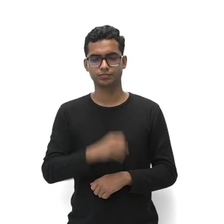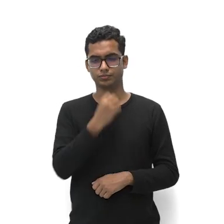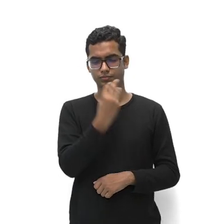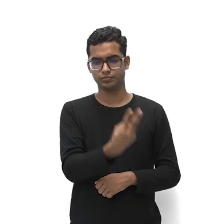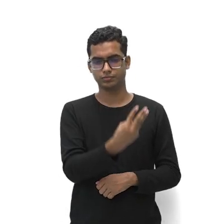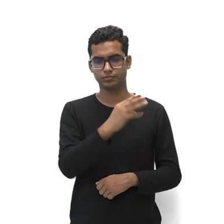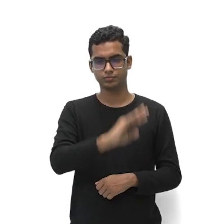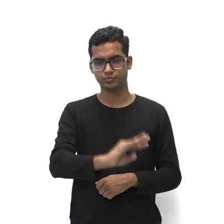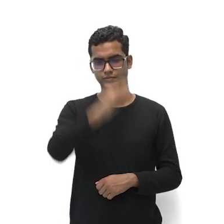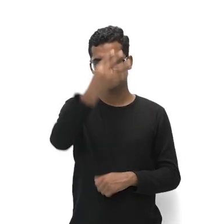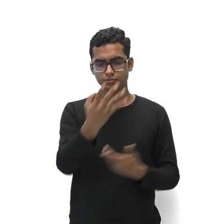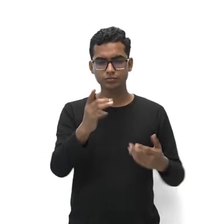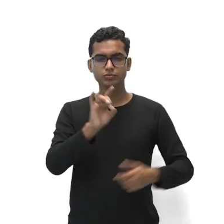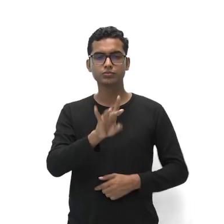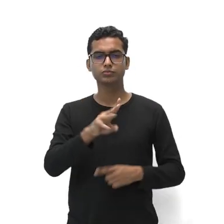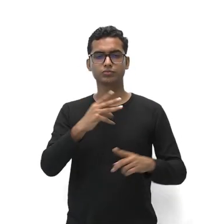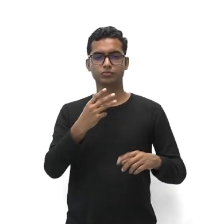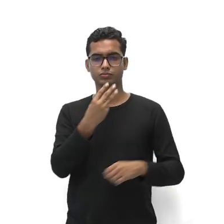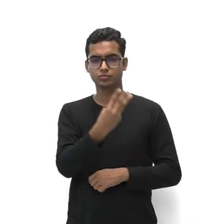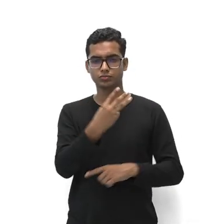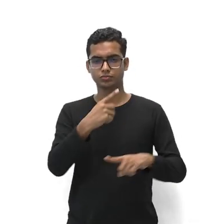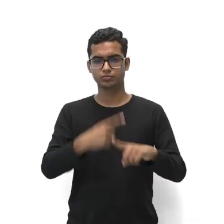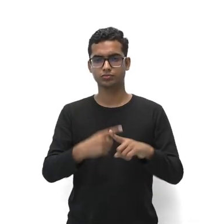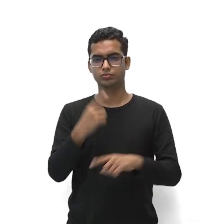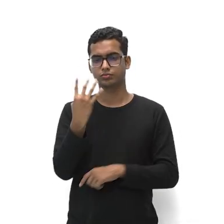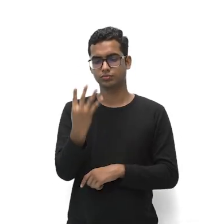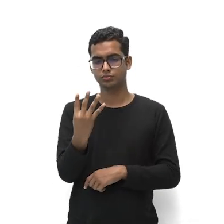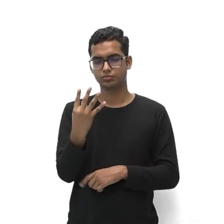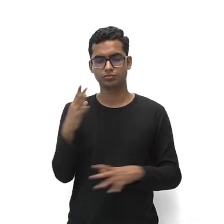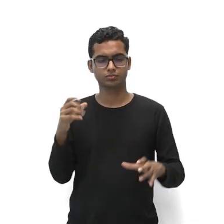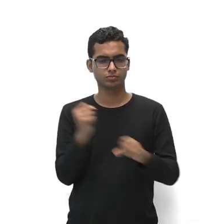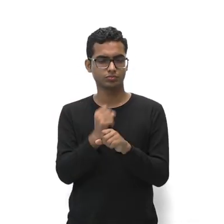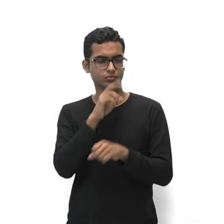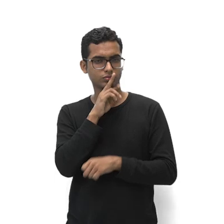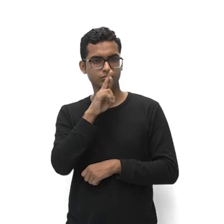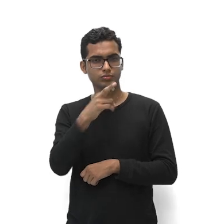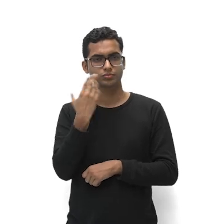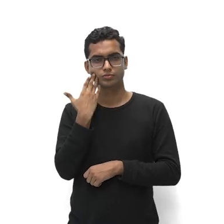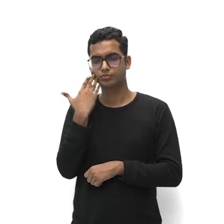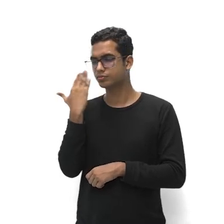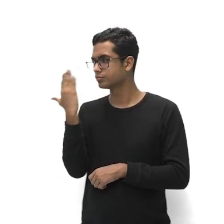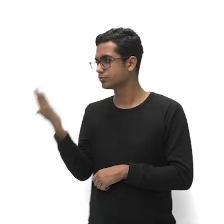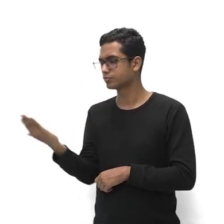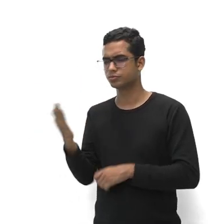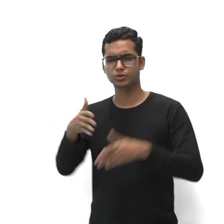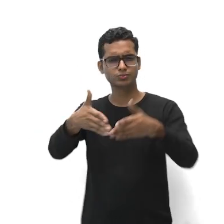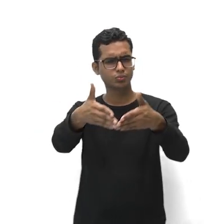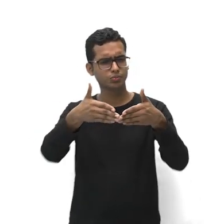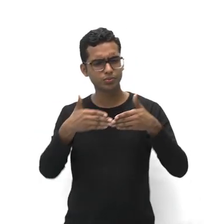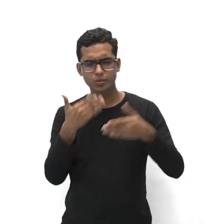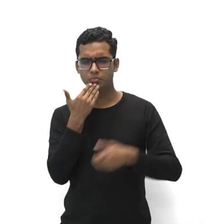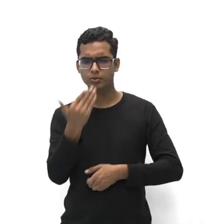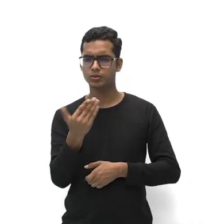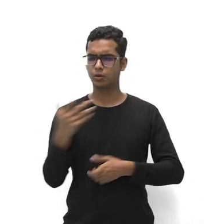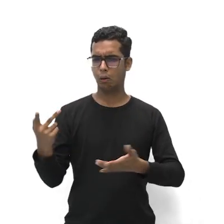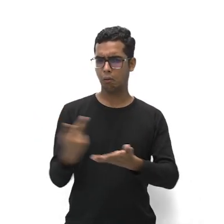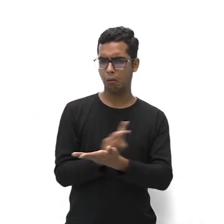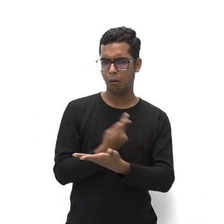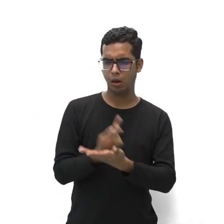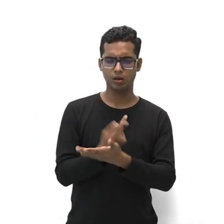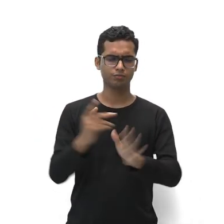quarta, aí pega e executa essa ação aqui, ó, 3 vezes 4. Então, por favor, não cometam esse erro,